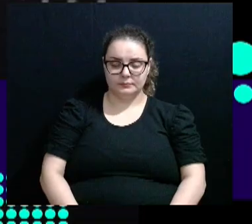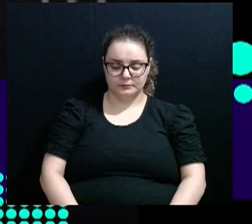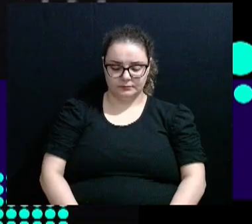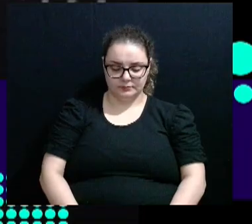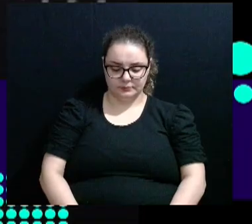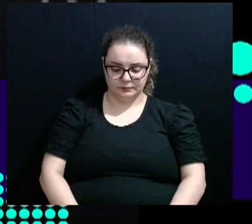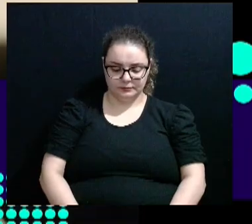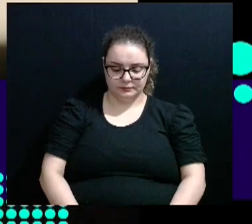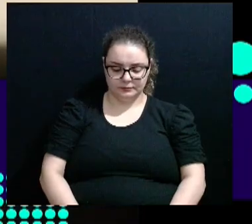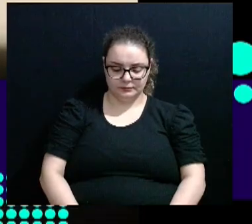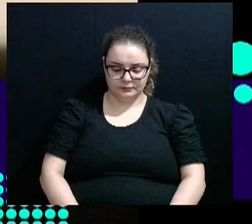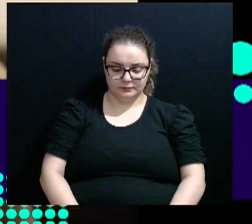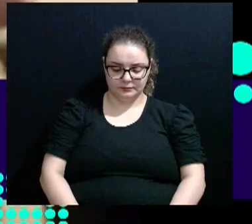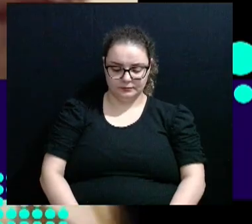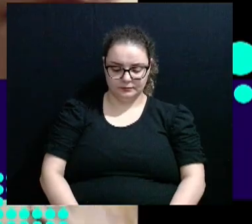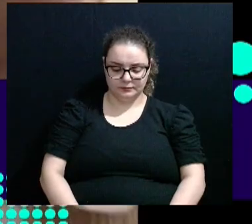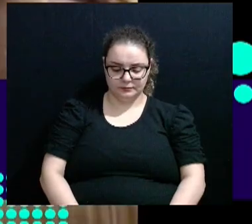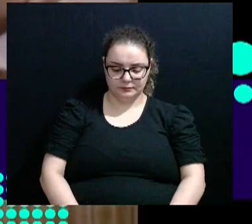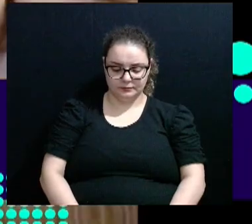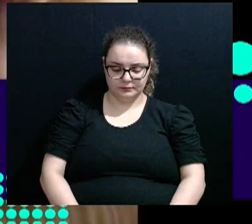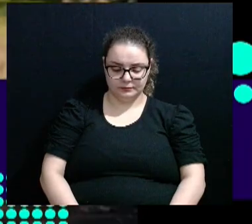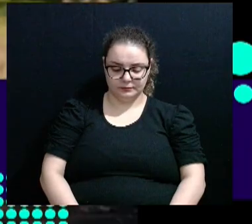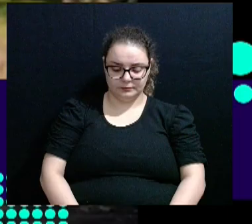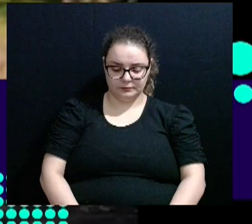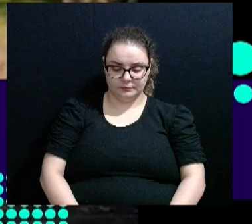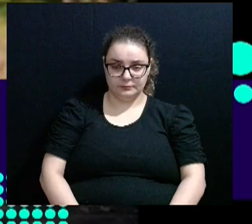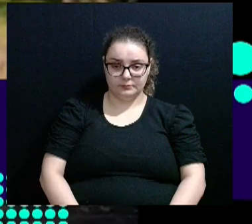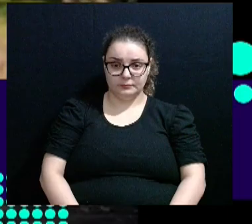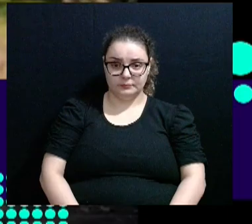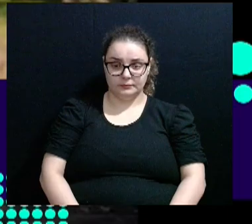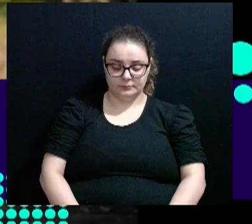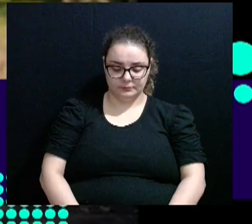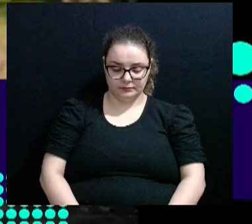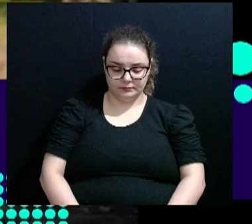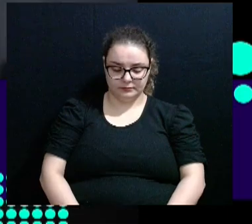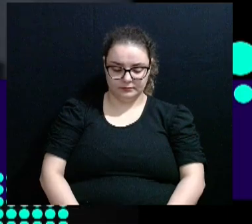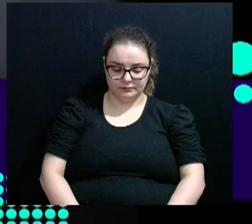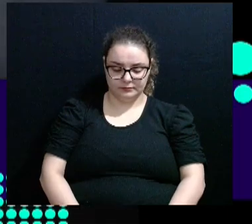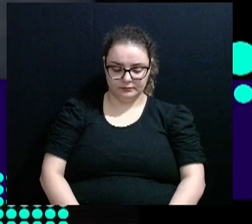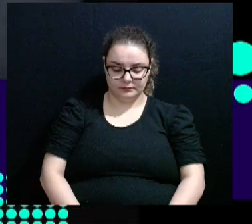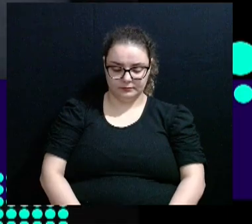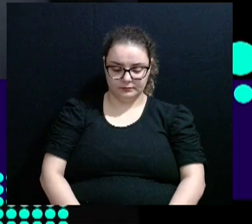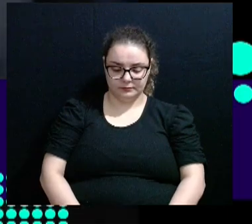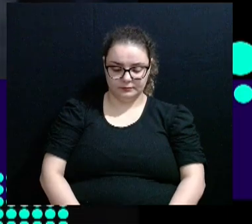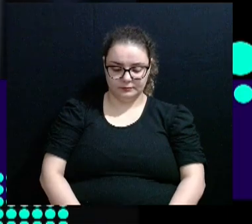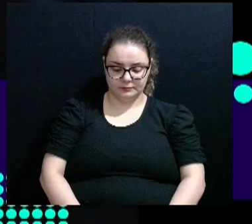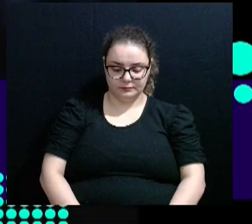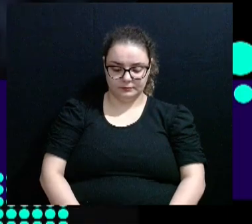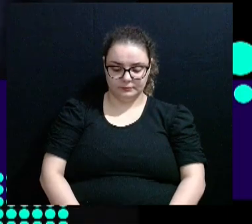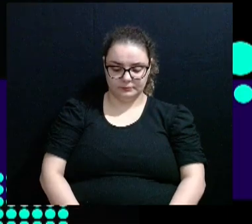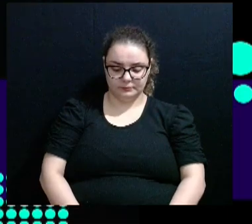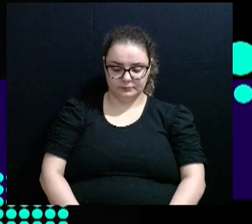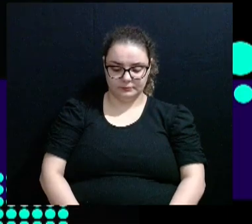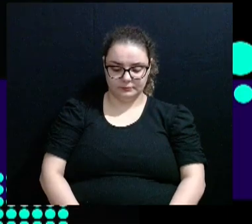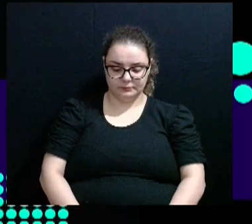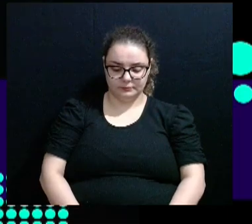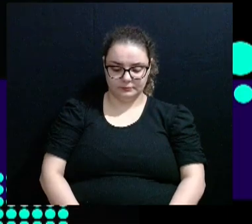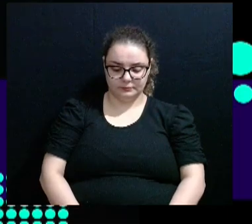de uma novela de Claire Keegan, a produção foi indicada ao Oscar de melhor filme internacional em